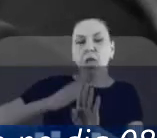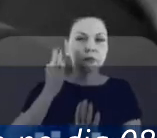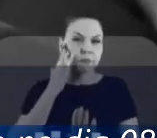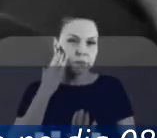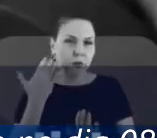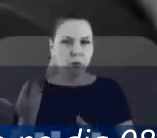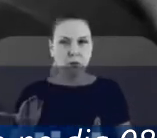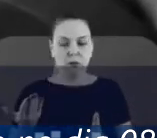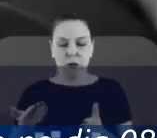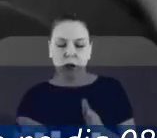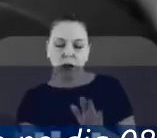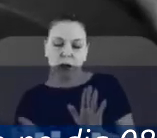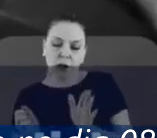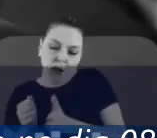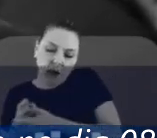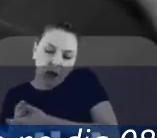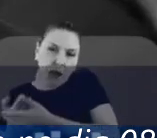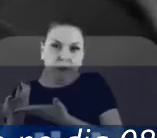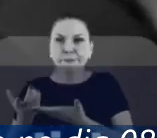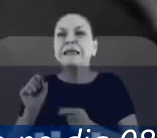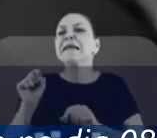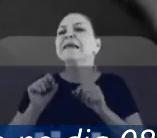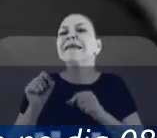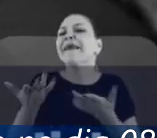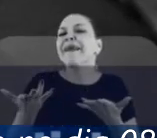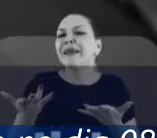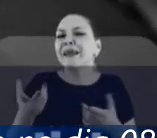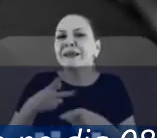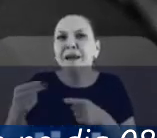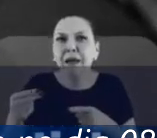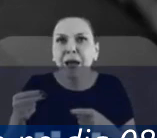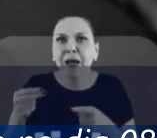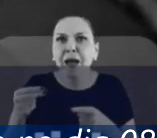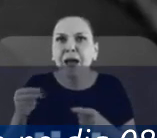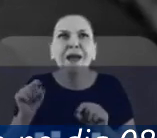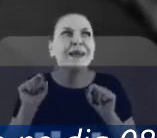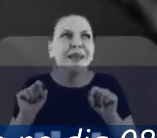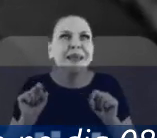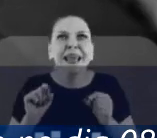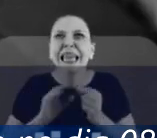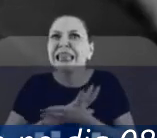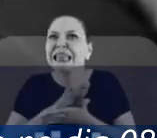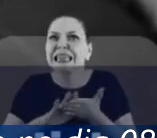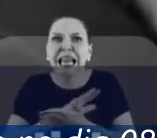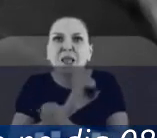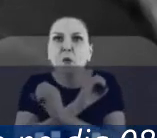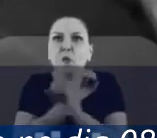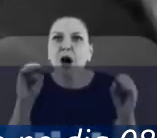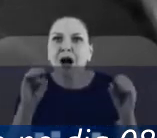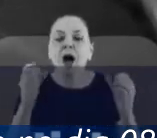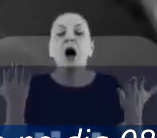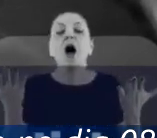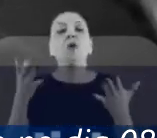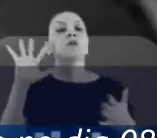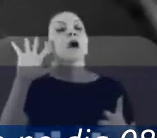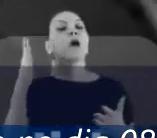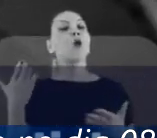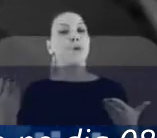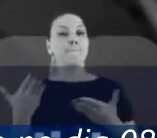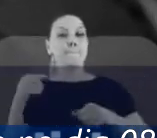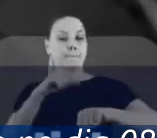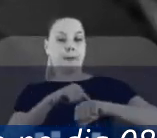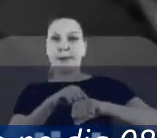cpm/8 de Janeiro alfinetou General Gees Dias conhecido como General do Lula questionou os